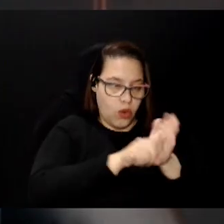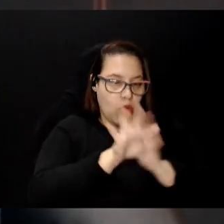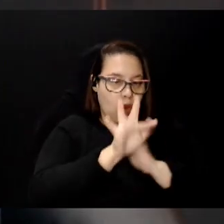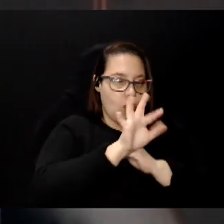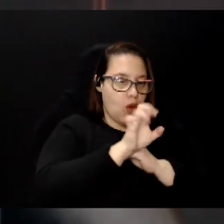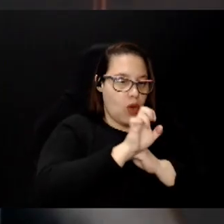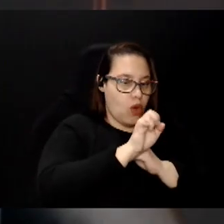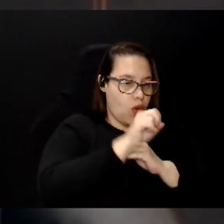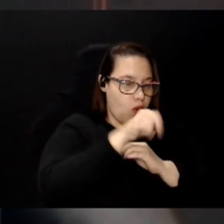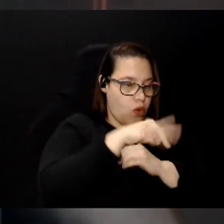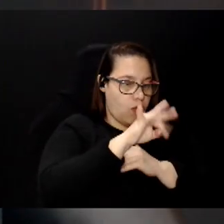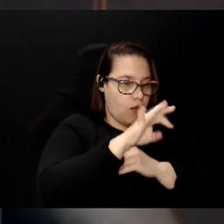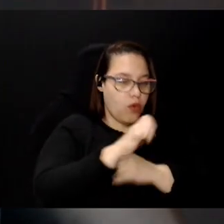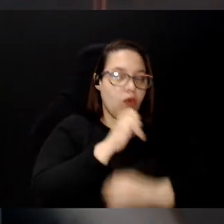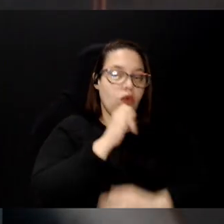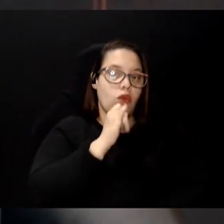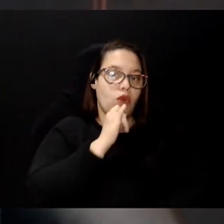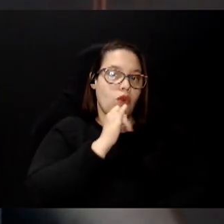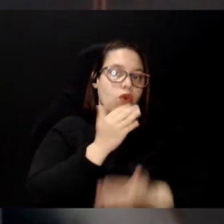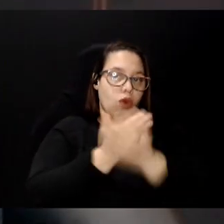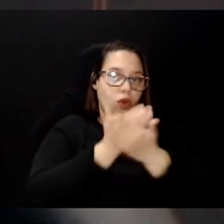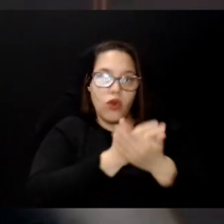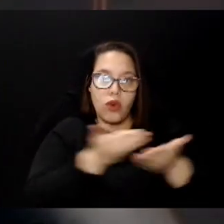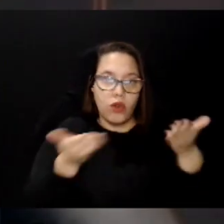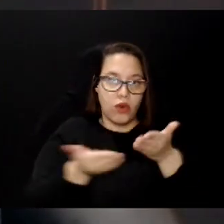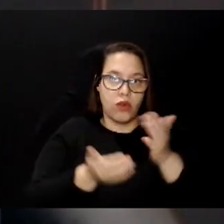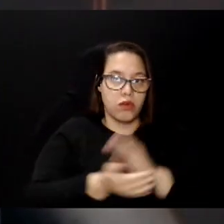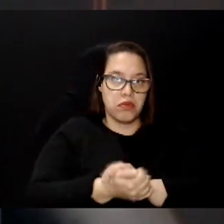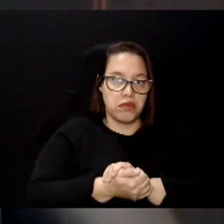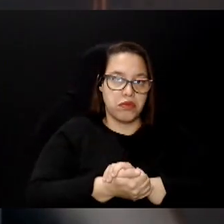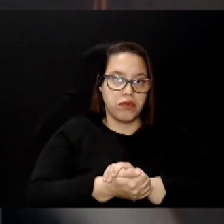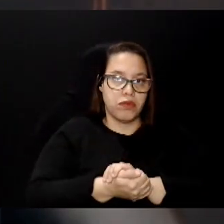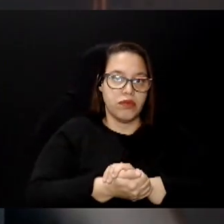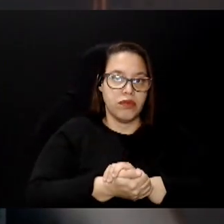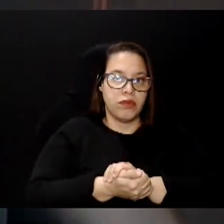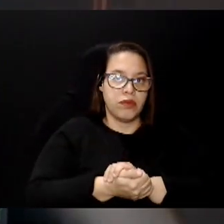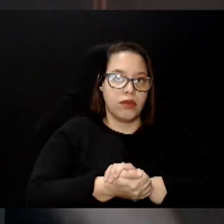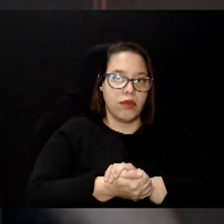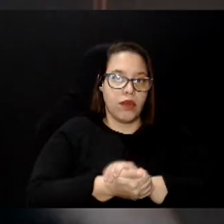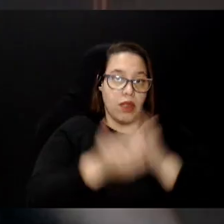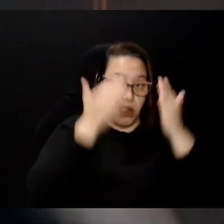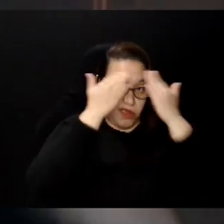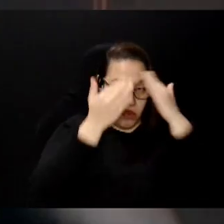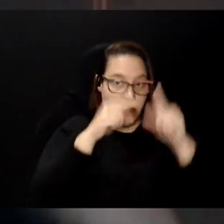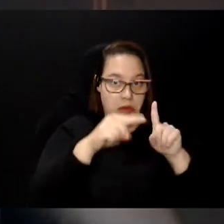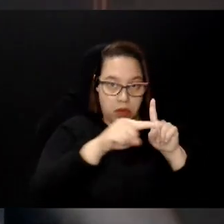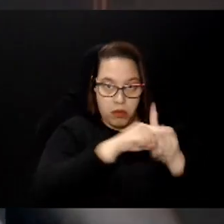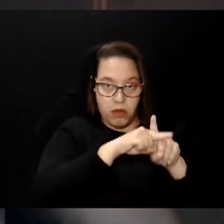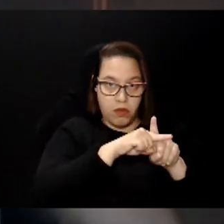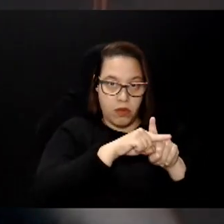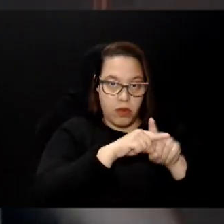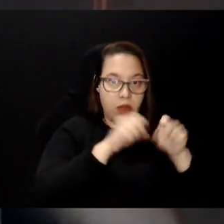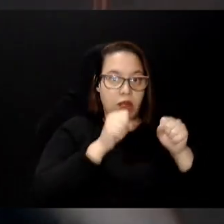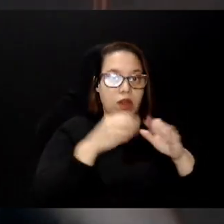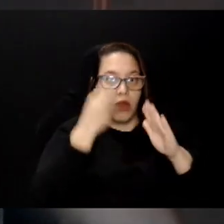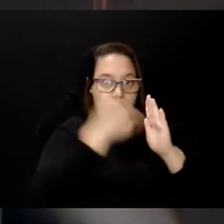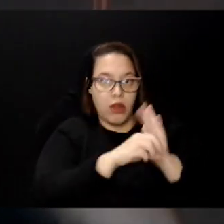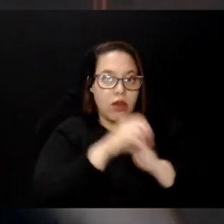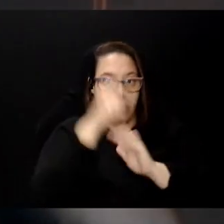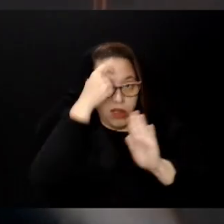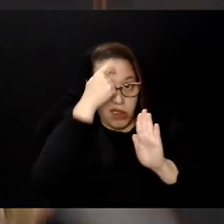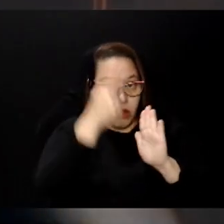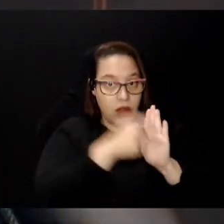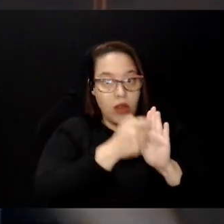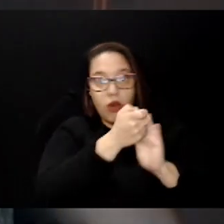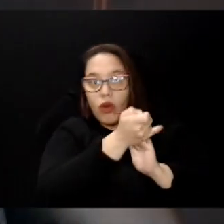Eu estou estudando agora psicologia positiva. Eu posso jogar na IA quais são os